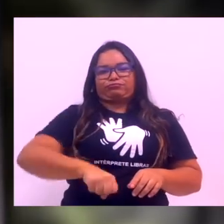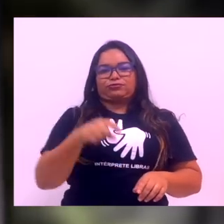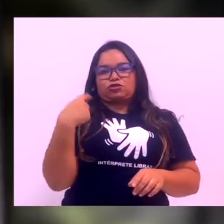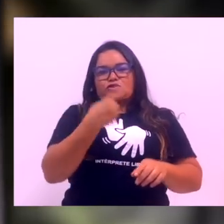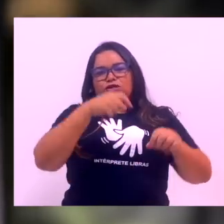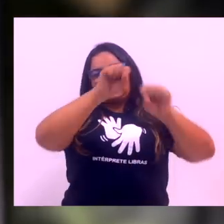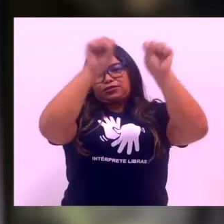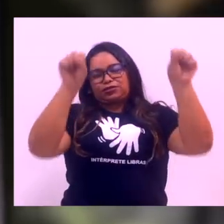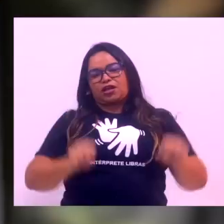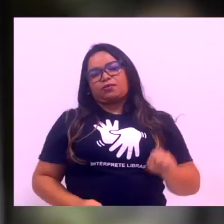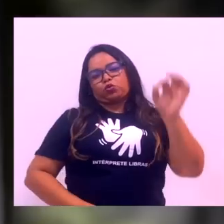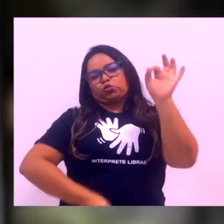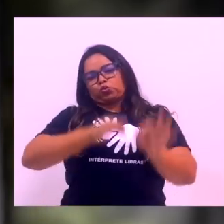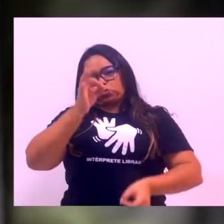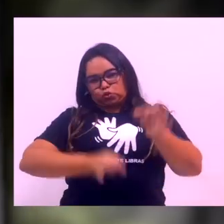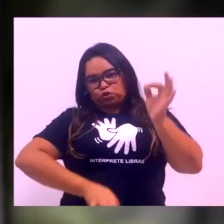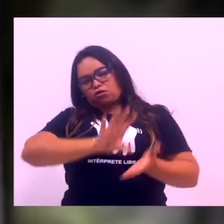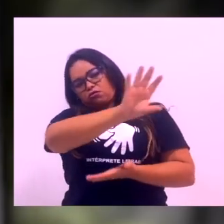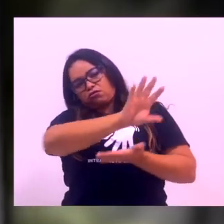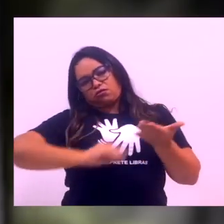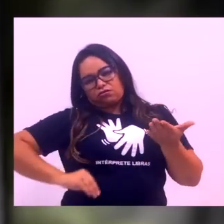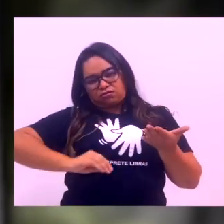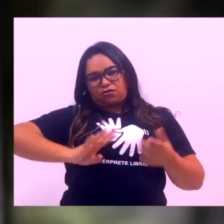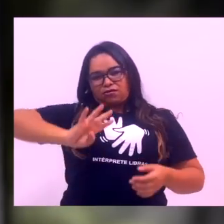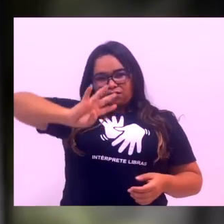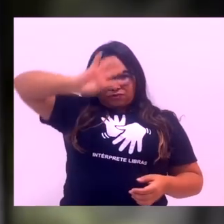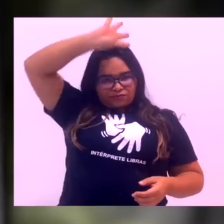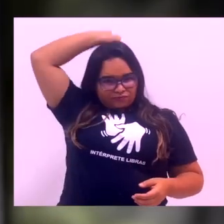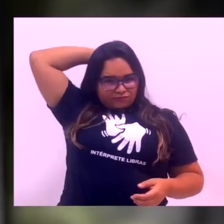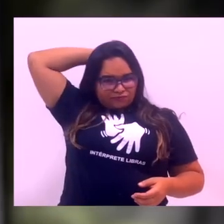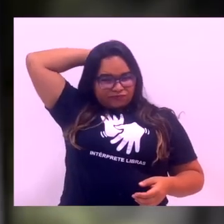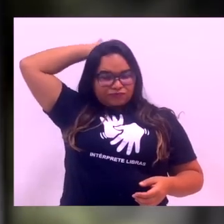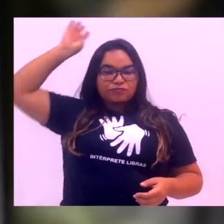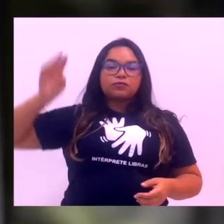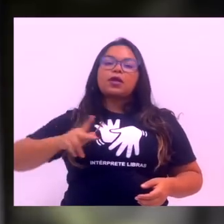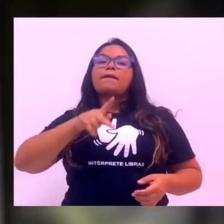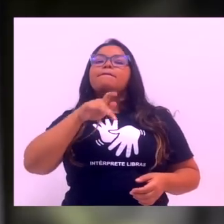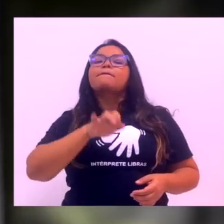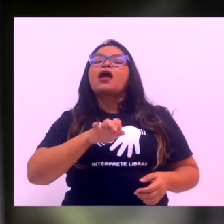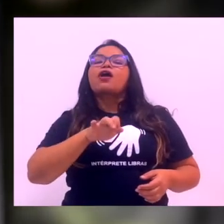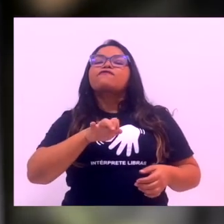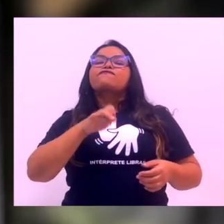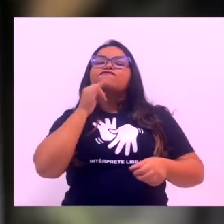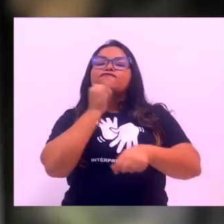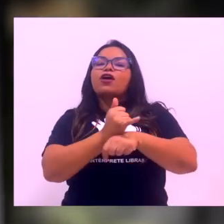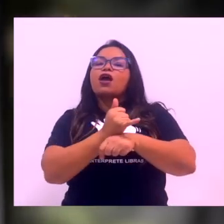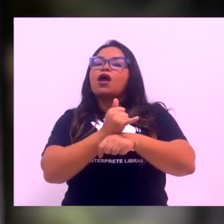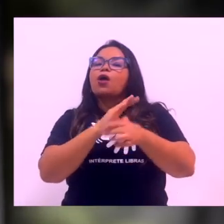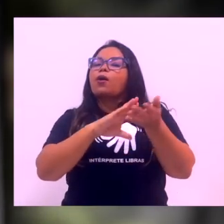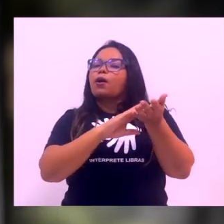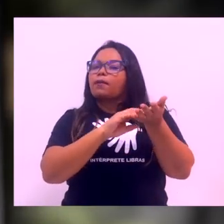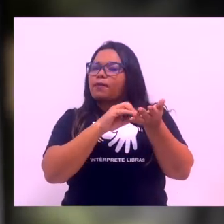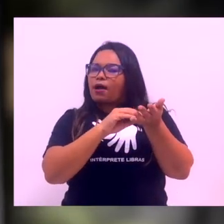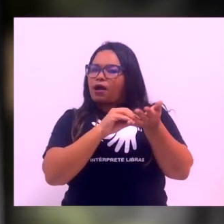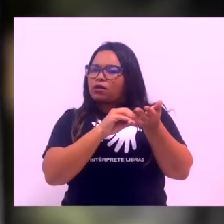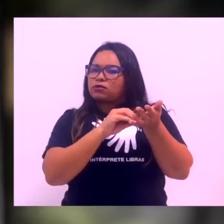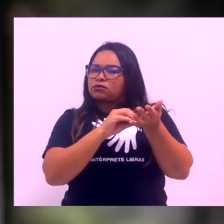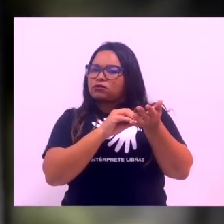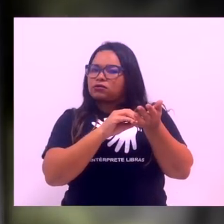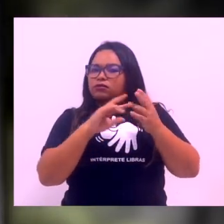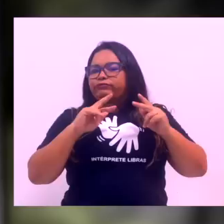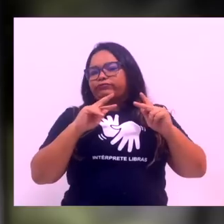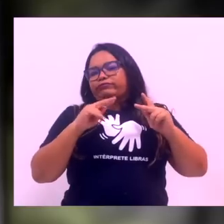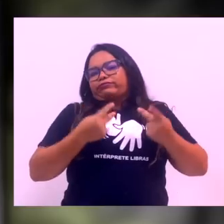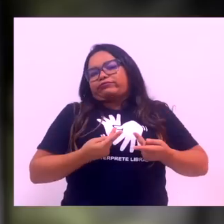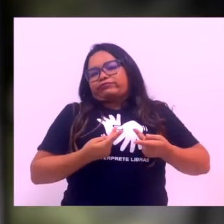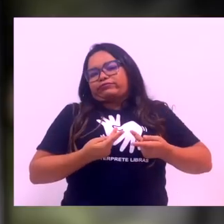Roma? Claro que sim. O nosso sistema judicial inteiro é baseado no pensamento romano, que incorporou todos os